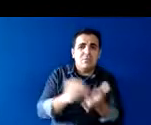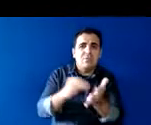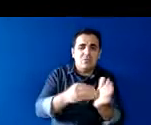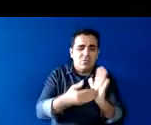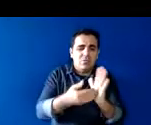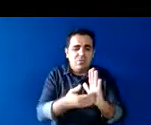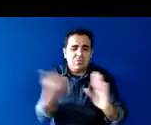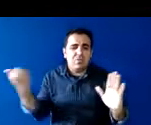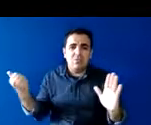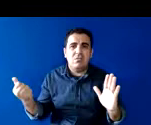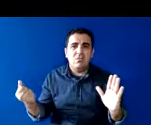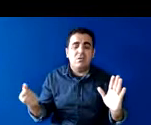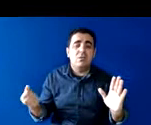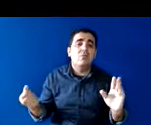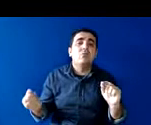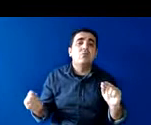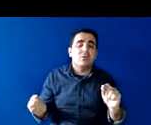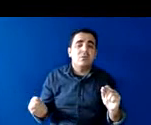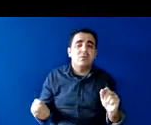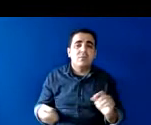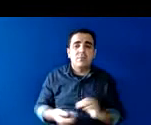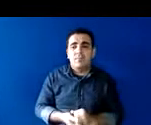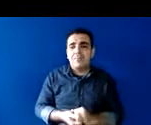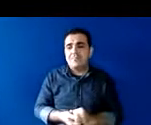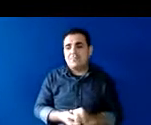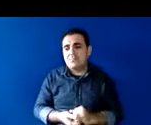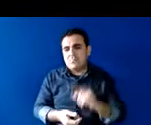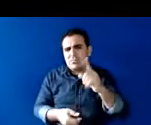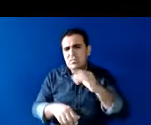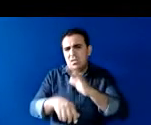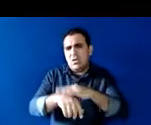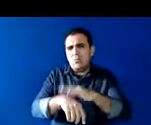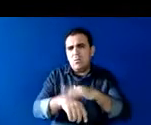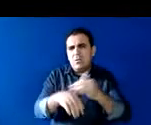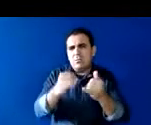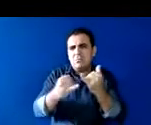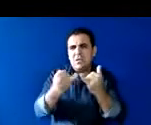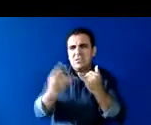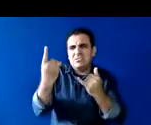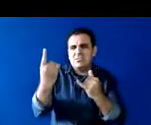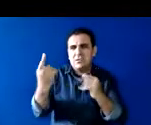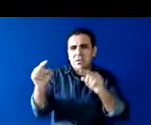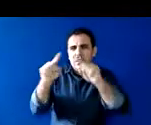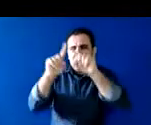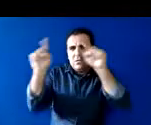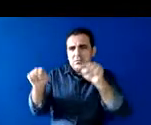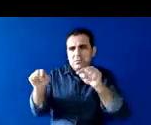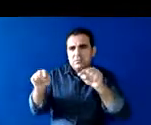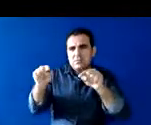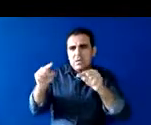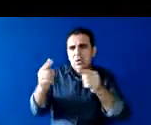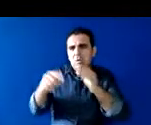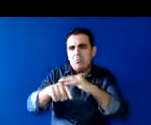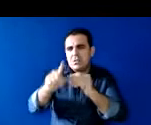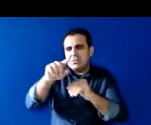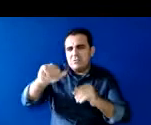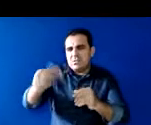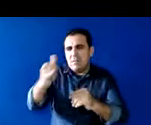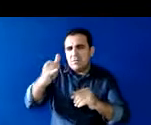em curso, é um momento, talvez uma janela de oportunidades para oferecermos